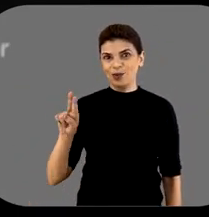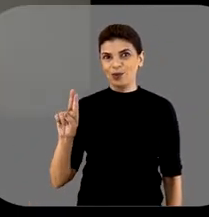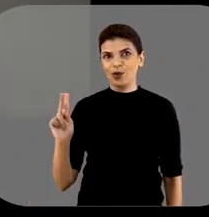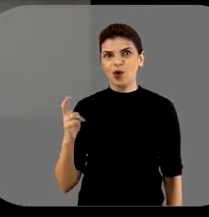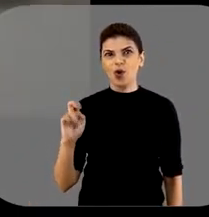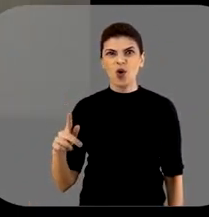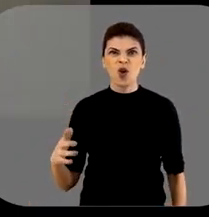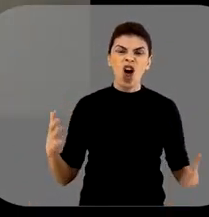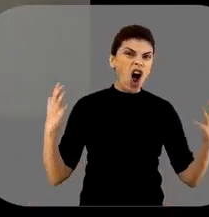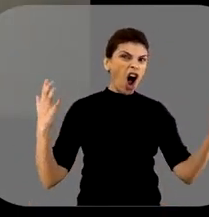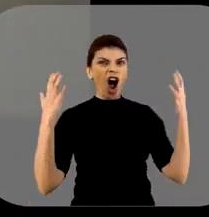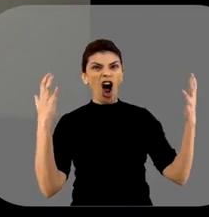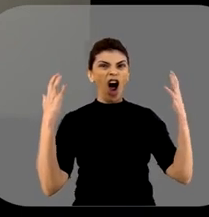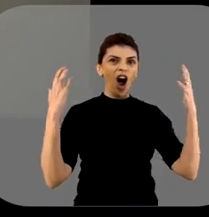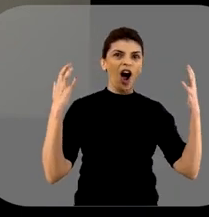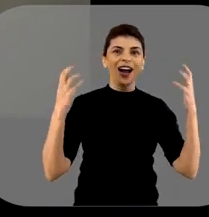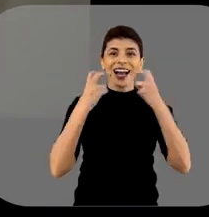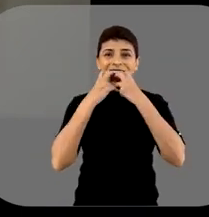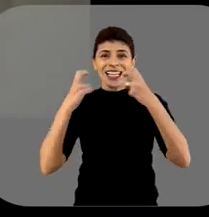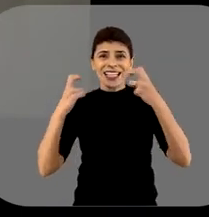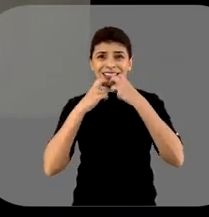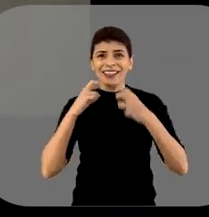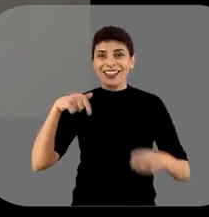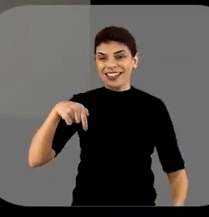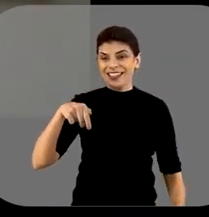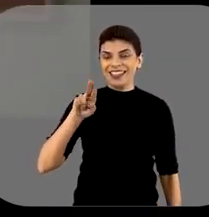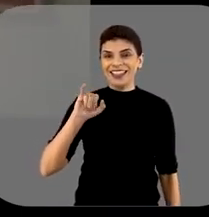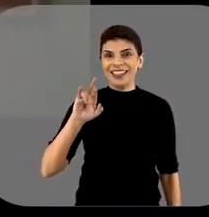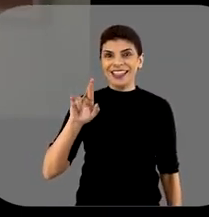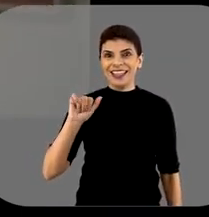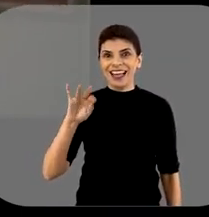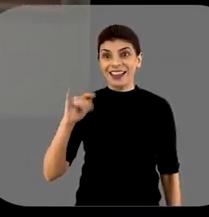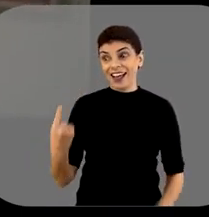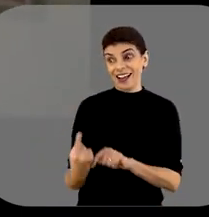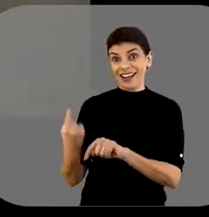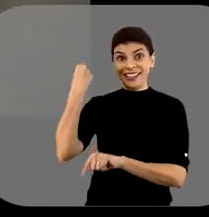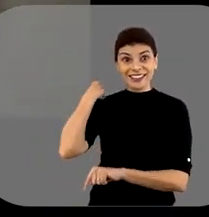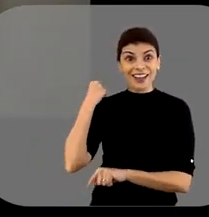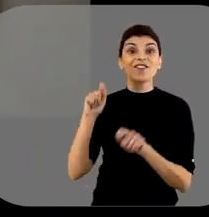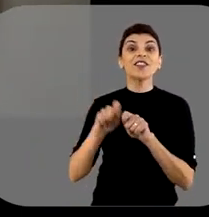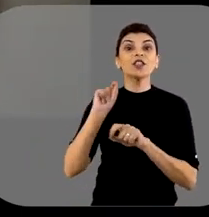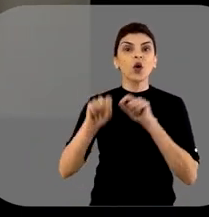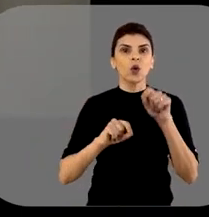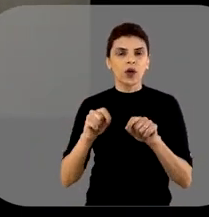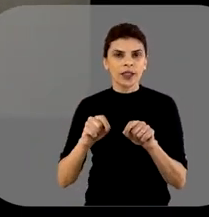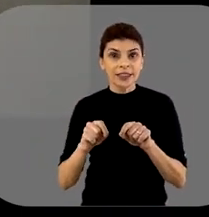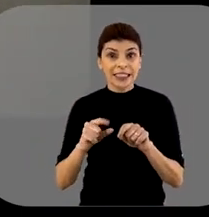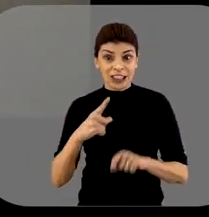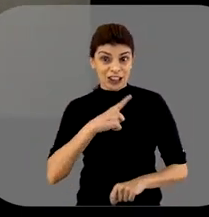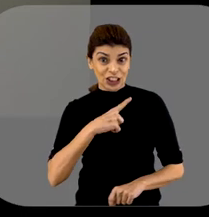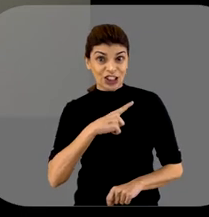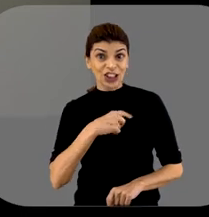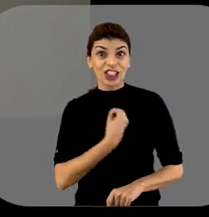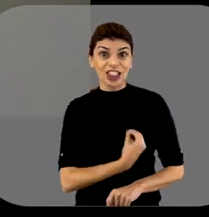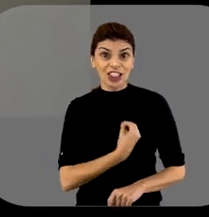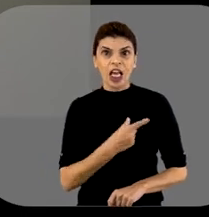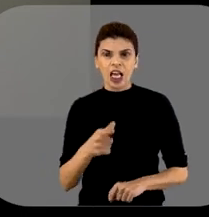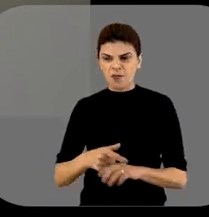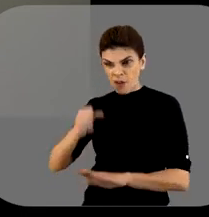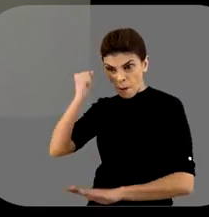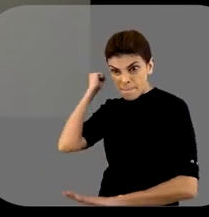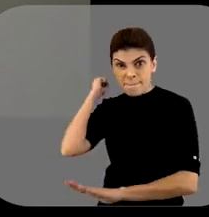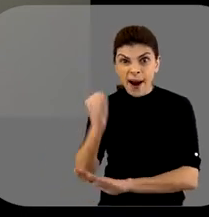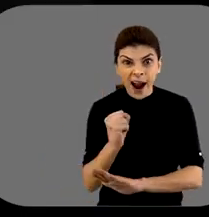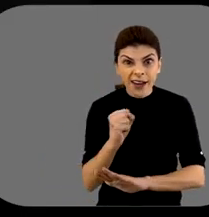Ru... Aí ele gritava pelo Kiratá, porque a função do Kiratá era exatamente essa, era se o Kiratá estivesse ali, ele que tinha que